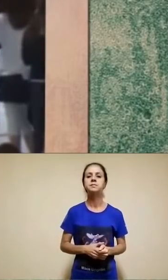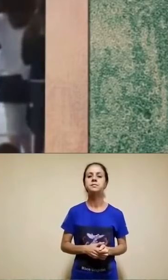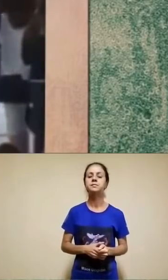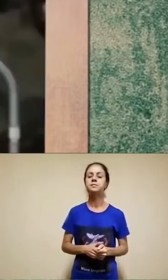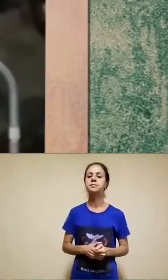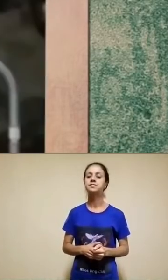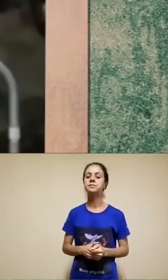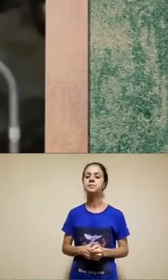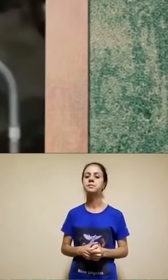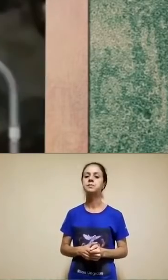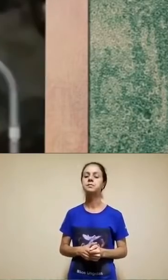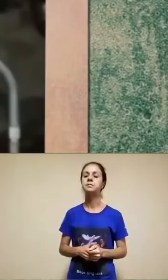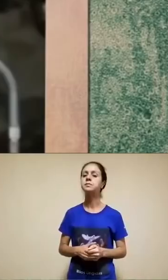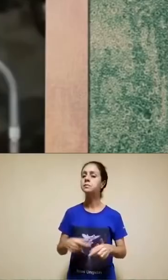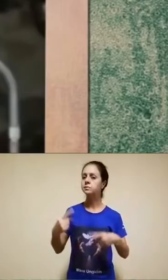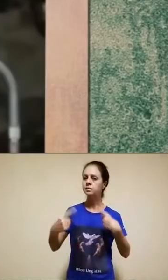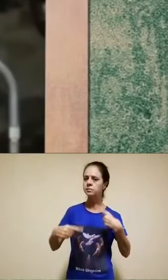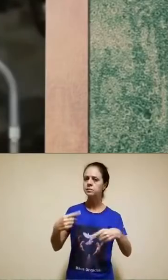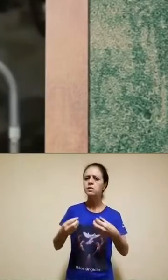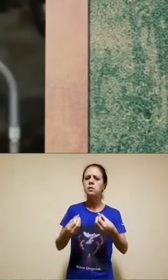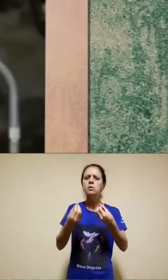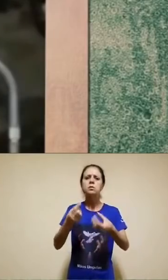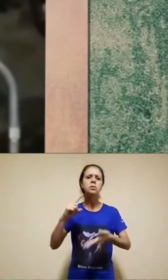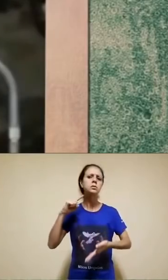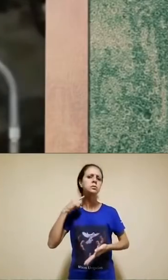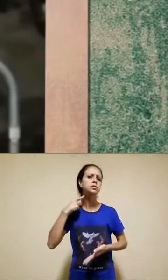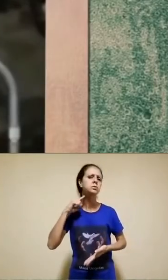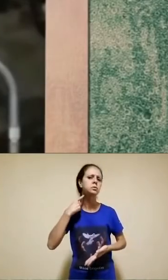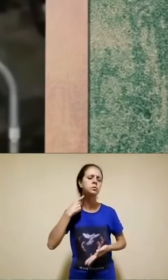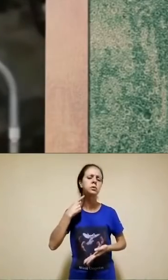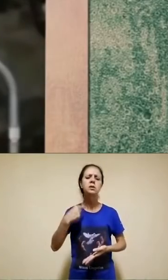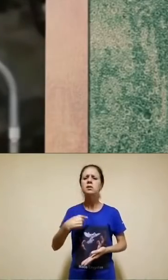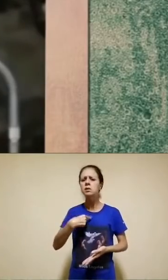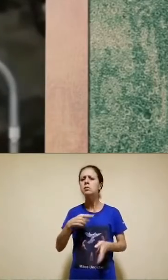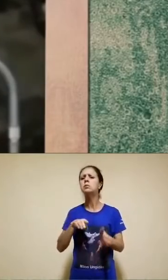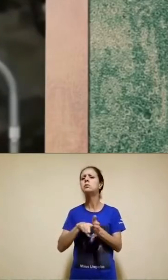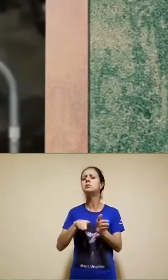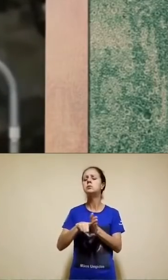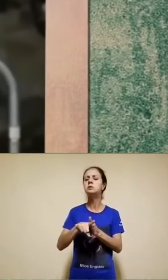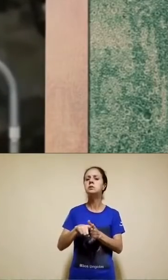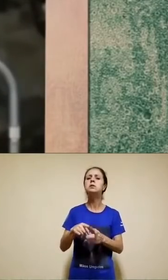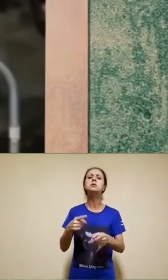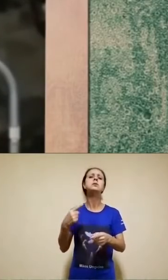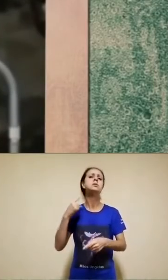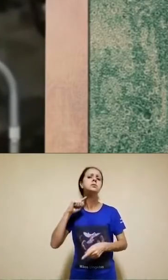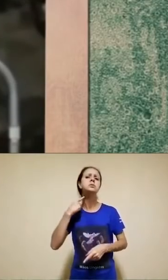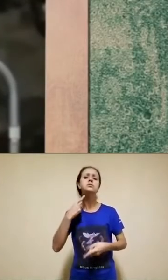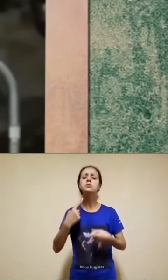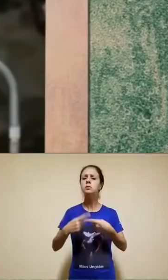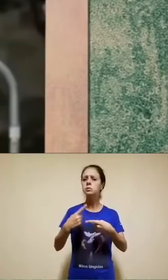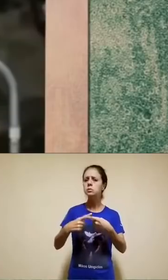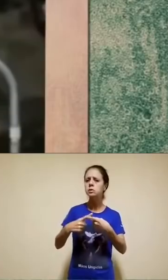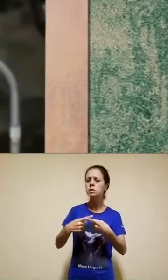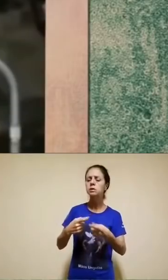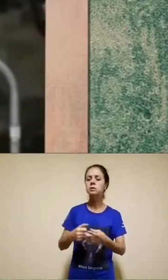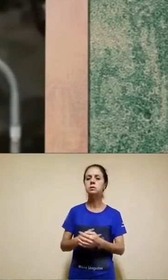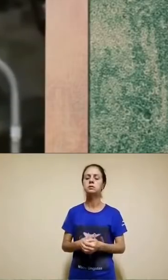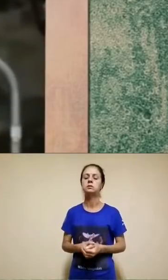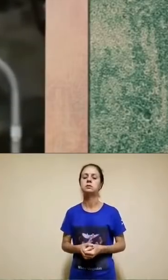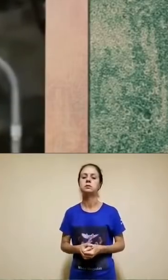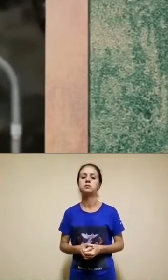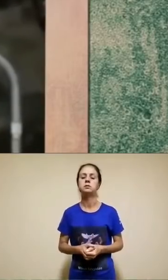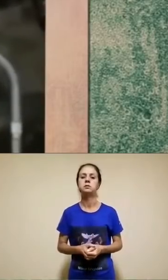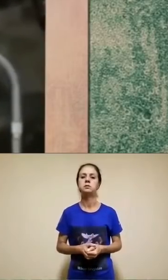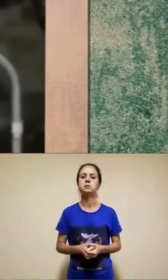La politica è troppo sporcata, ma io mi domando, è sporcata perché? Perché i cristiani non si sono mischiati